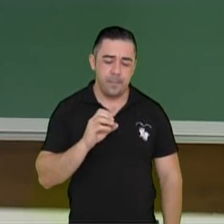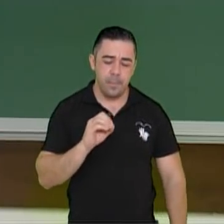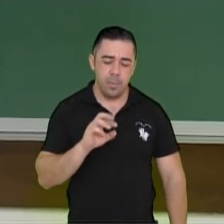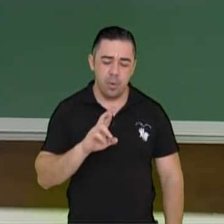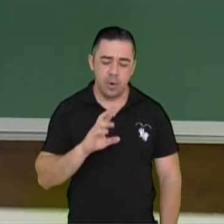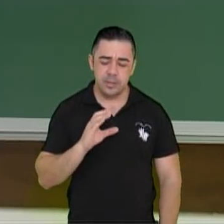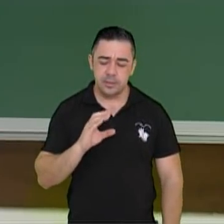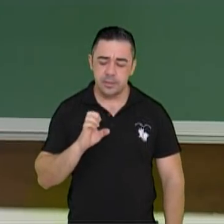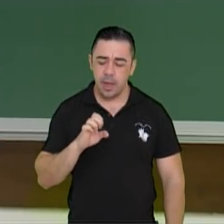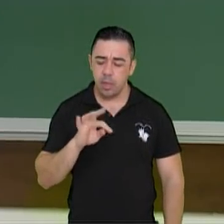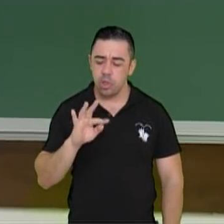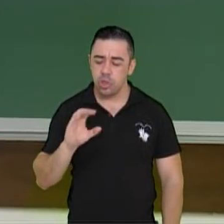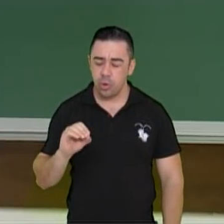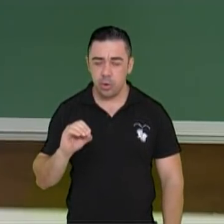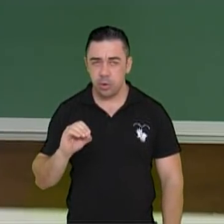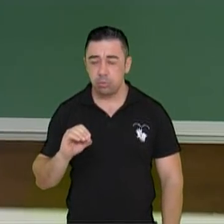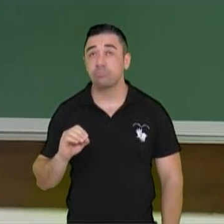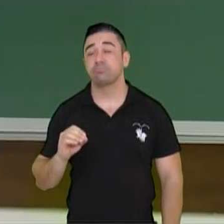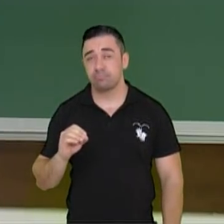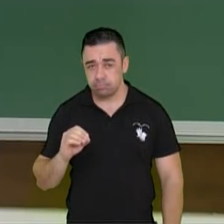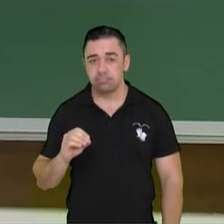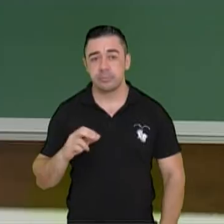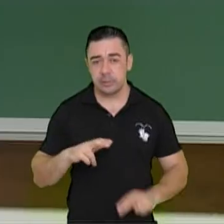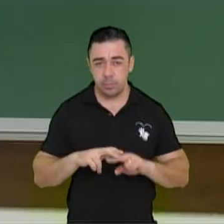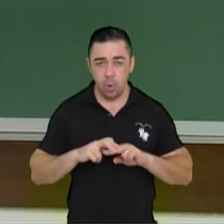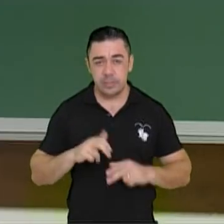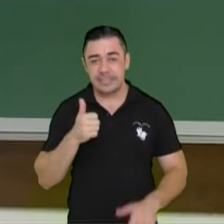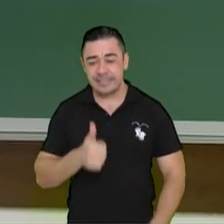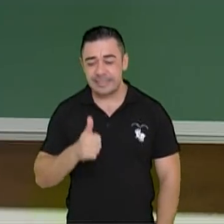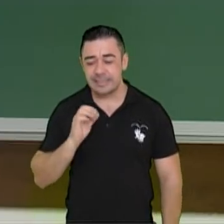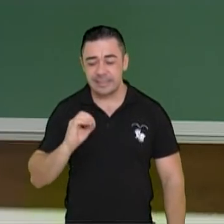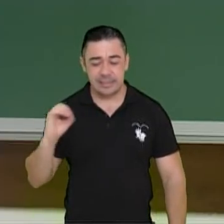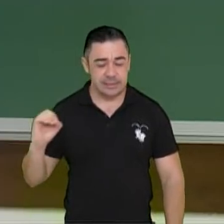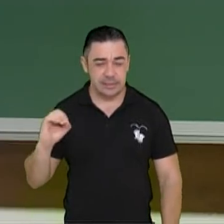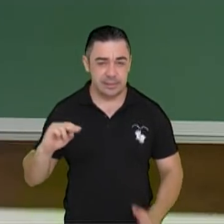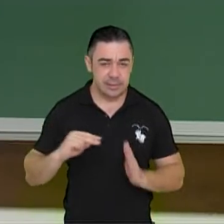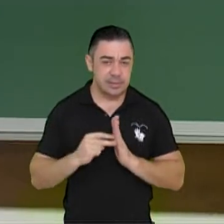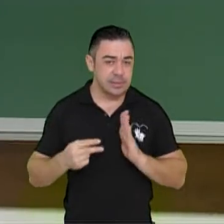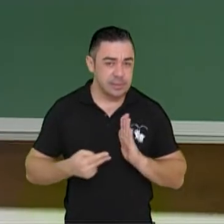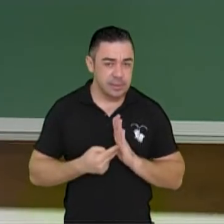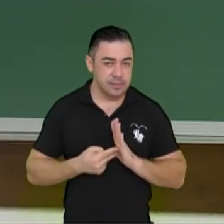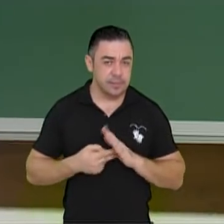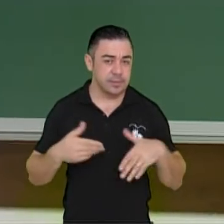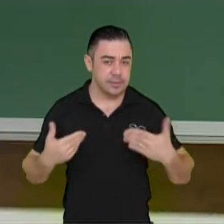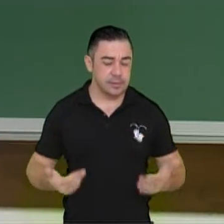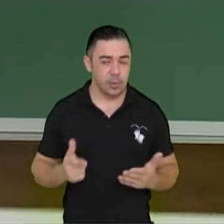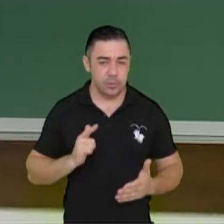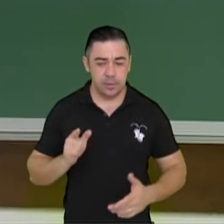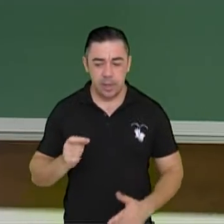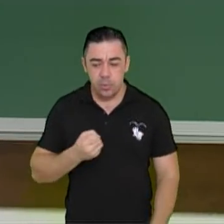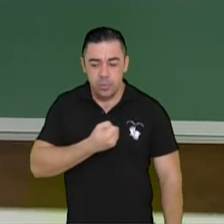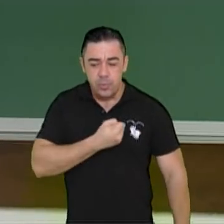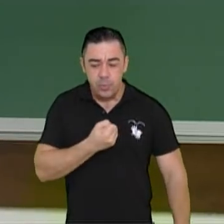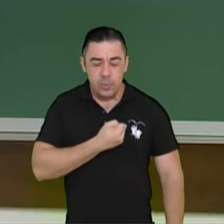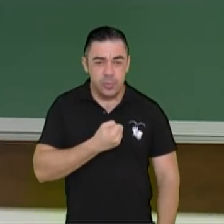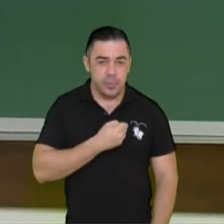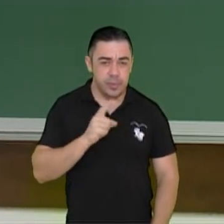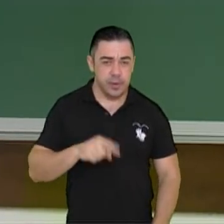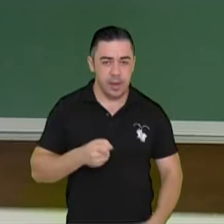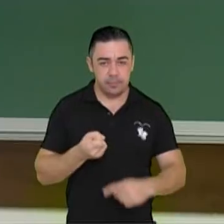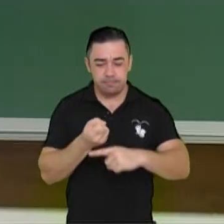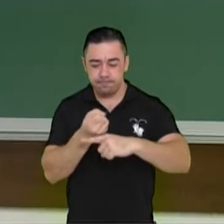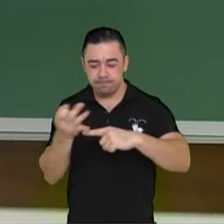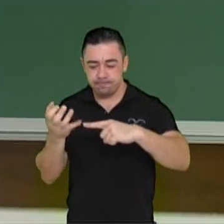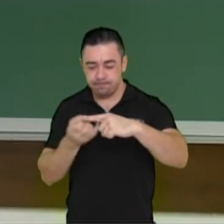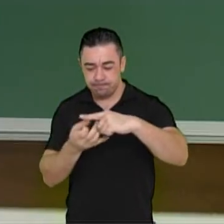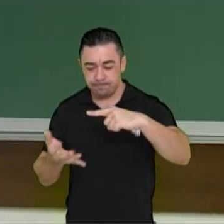Porcento. Que número você lembra? Por 100. Ou seja, vai ter uma razão, que seria uma fração, em que